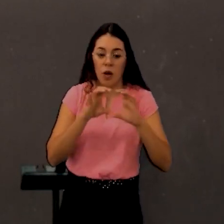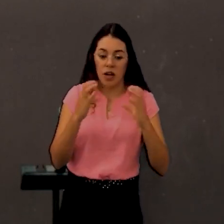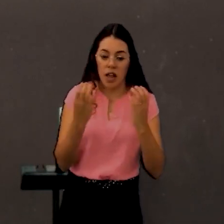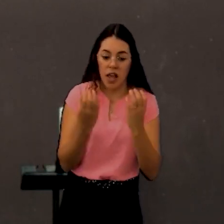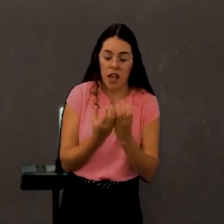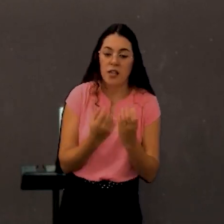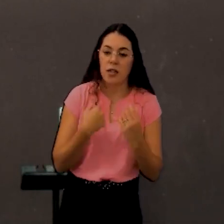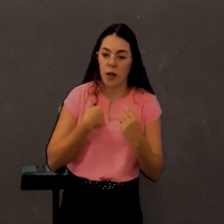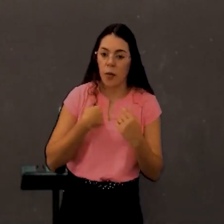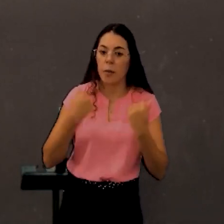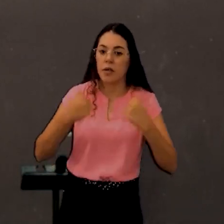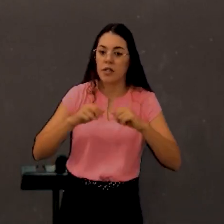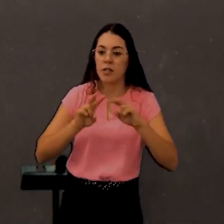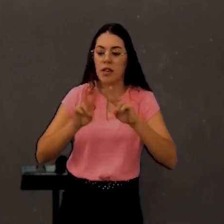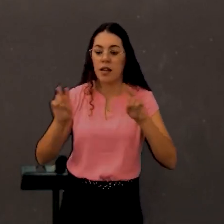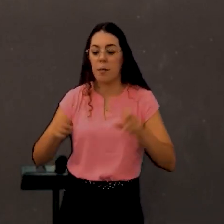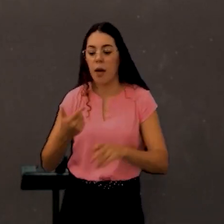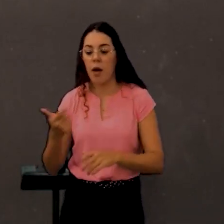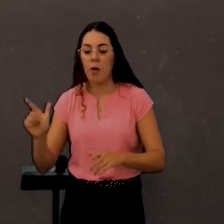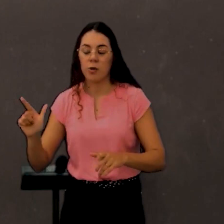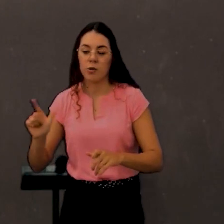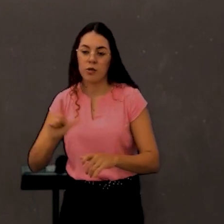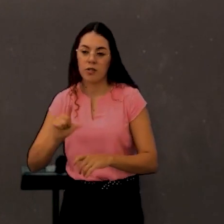eu preciso mudar essa mensagem.